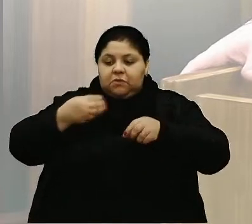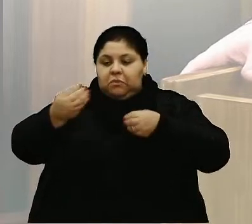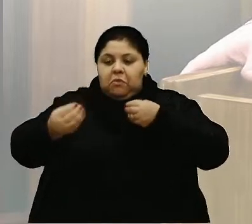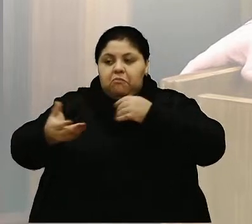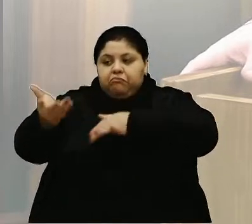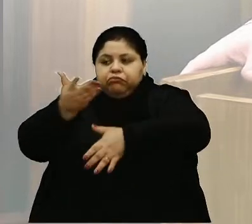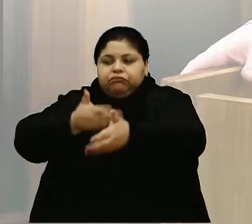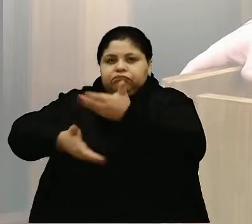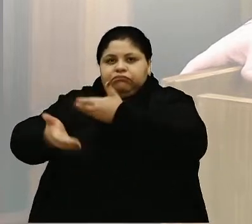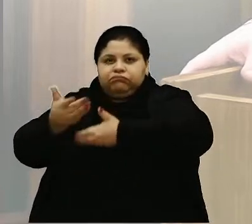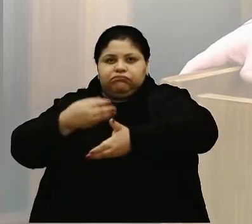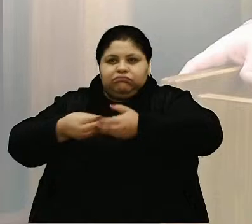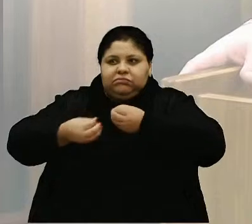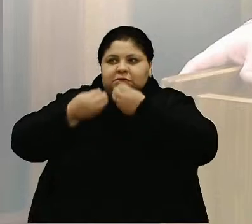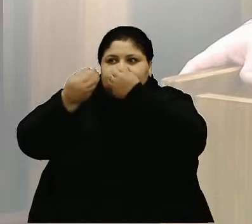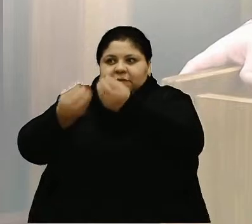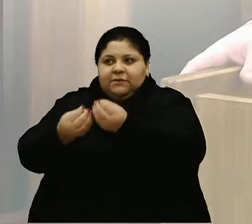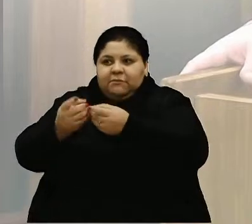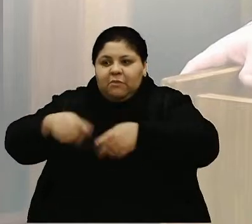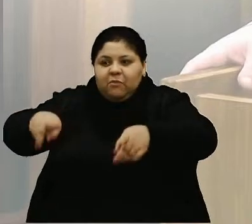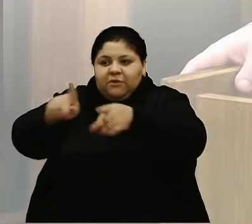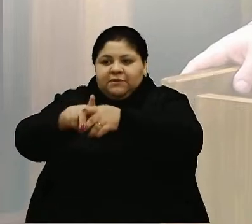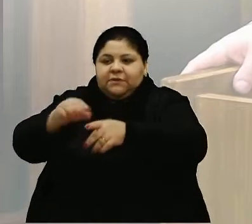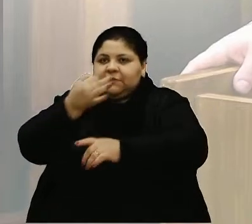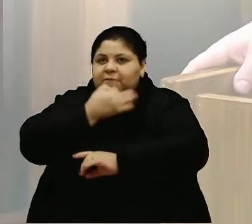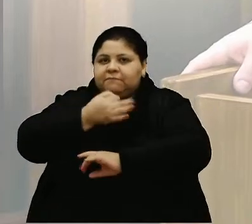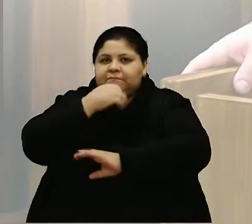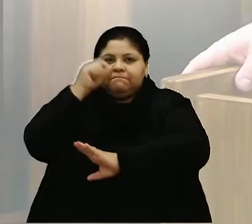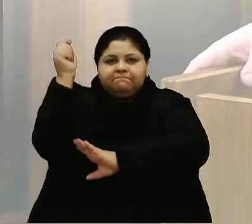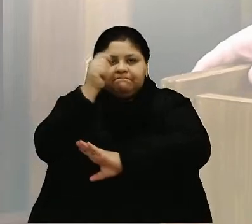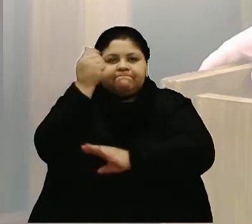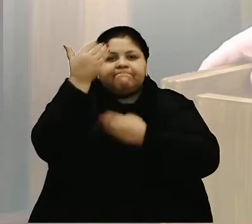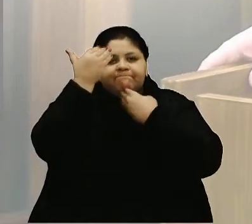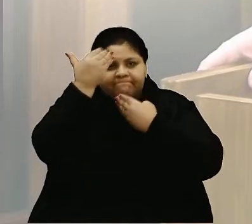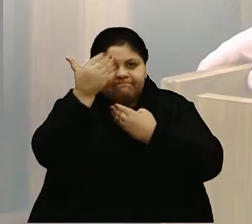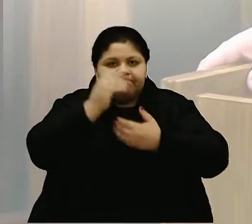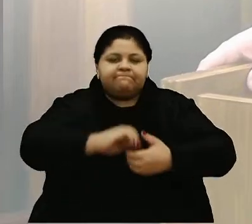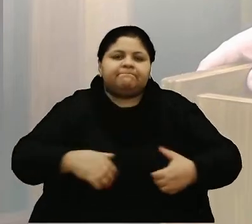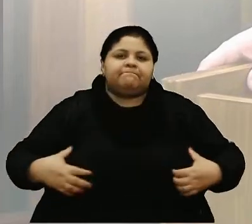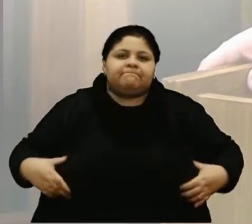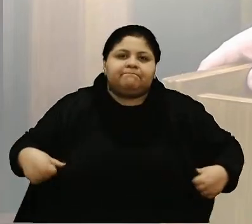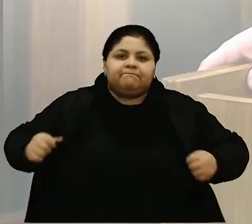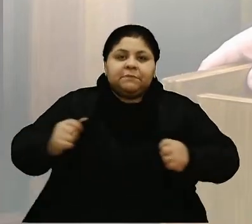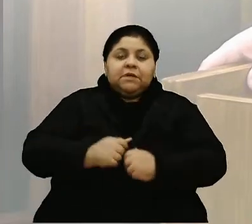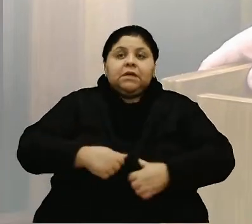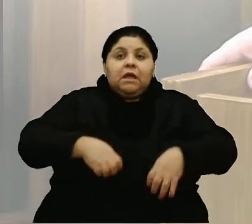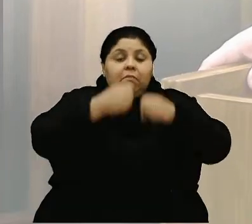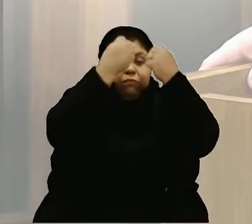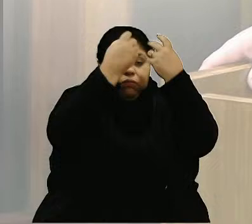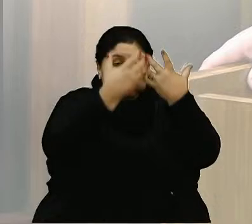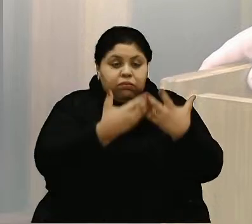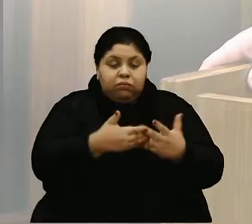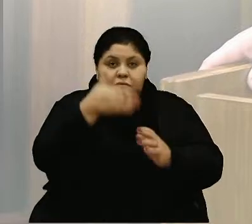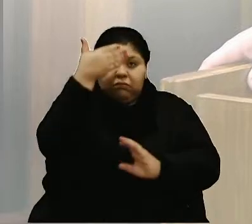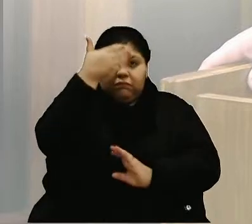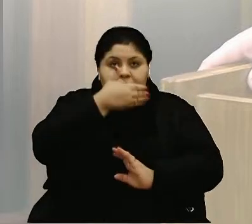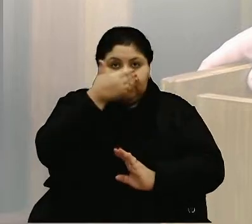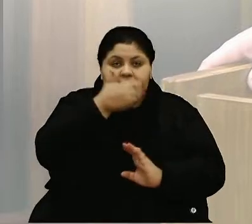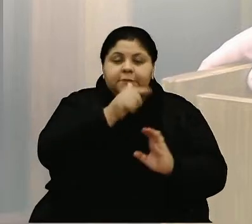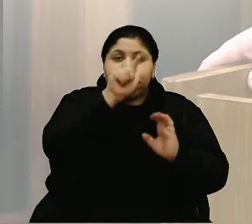à população caxiense e à população gaúcha. Muito obrigado mesmo. Esses relatos comprovam que, além da